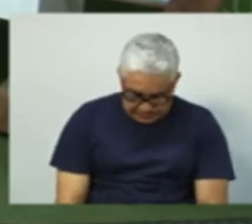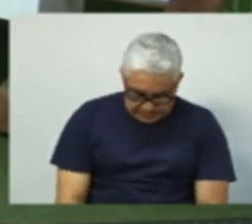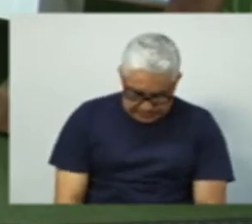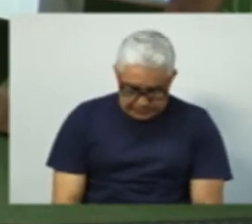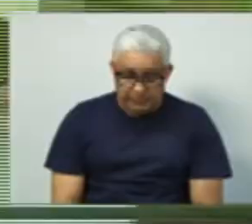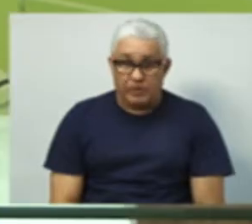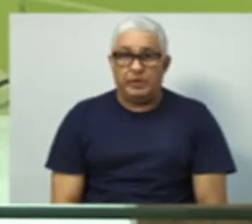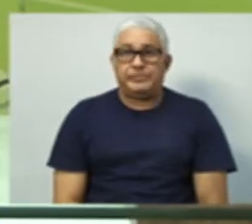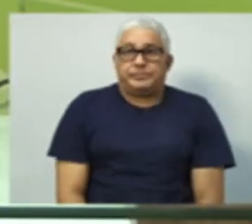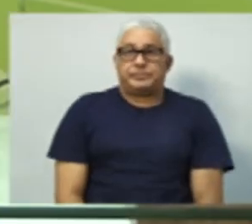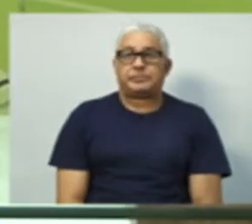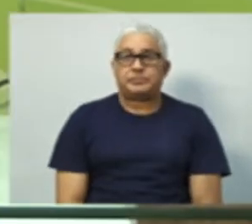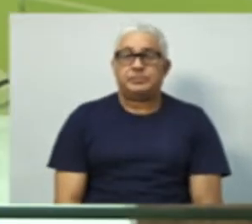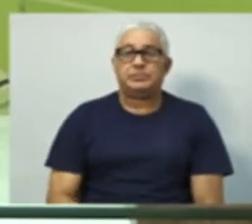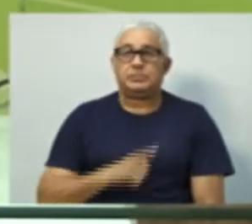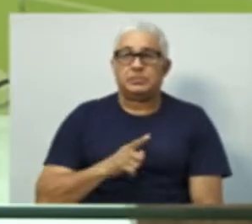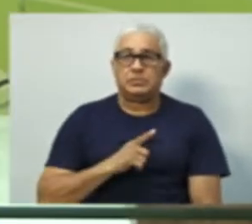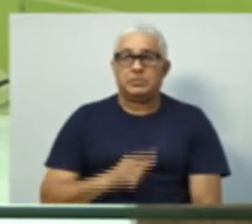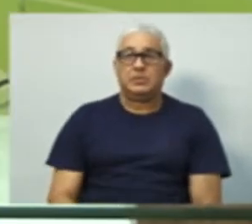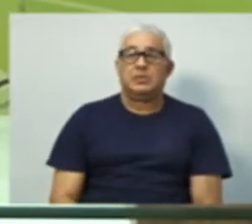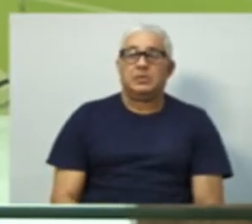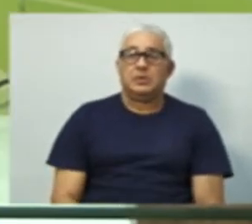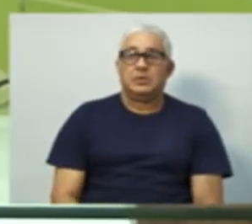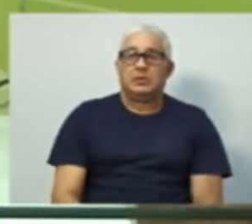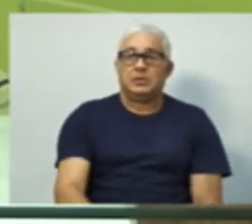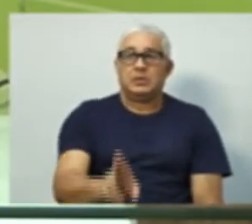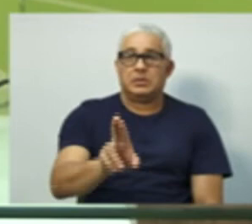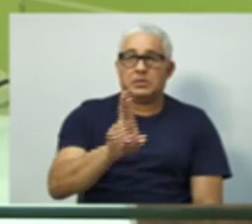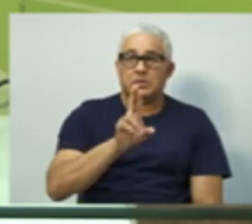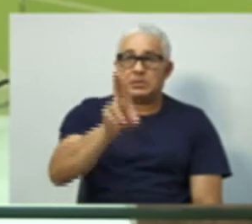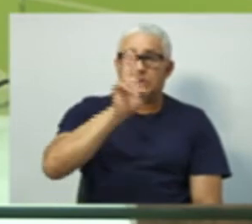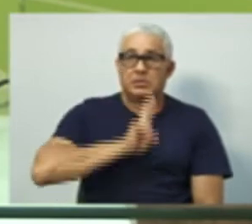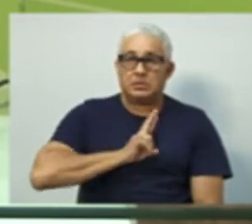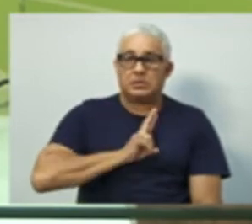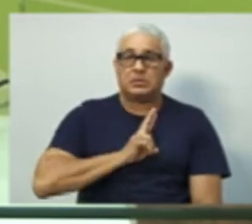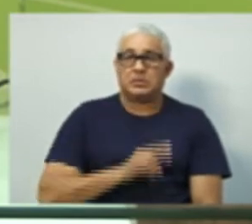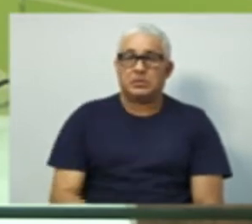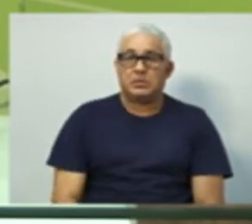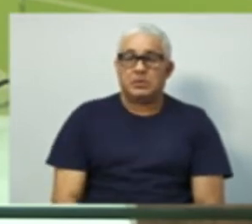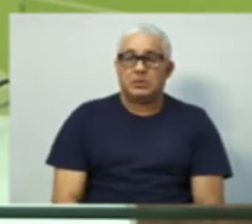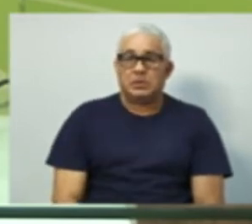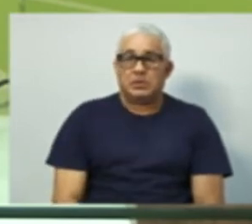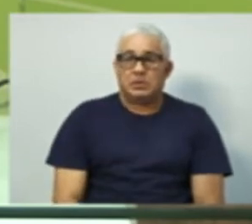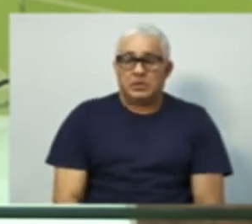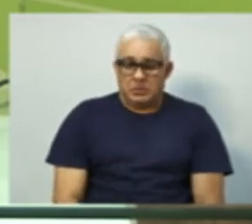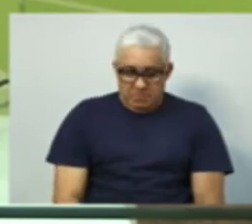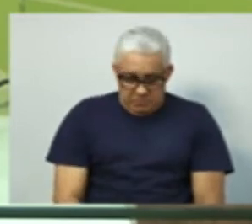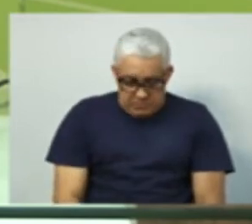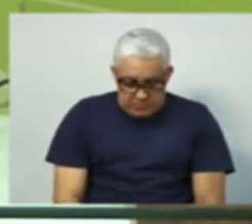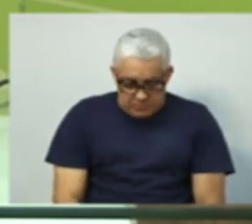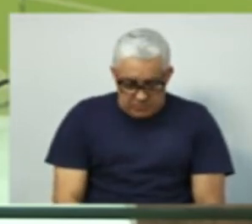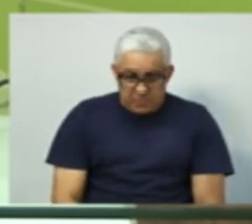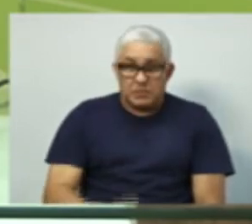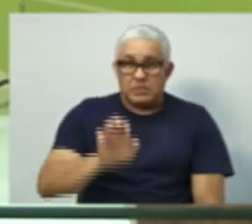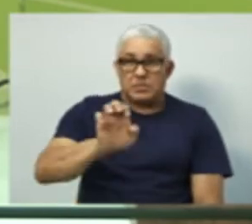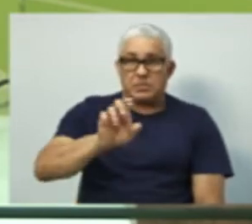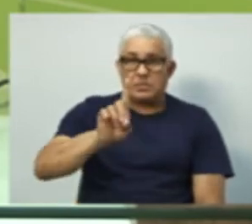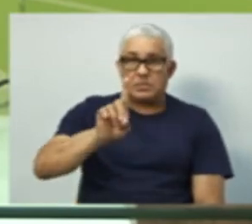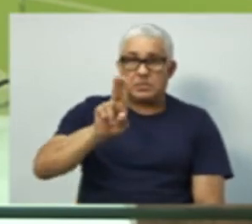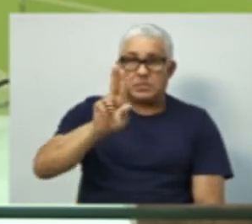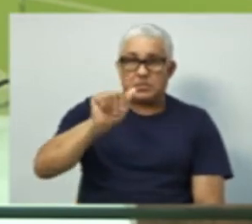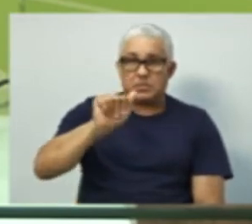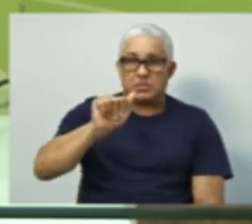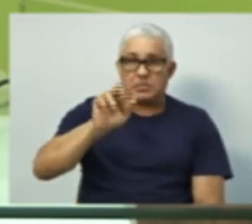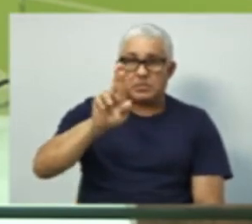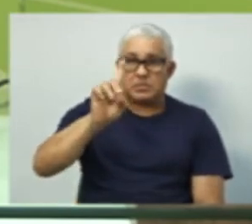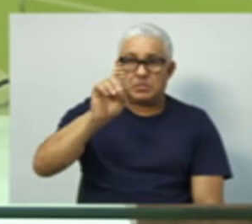em viagens, em festas, em estudos, cursos, aquisição de bens, móveis e